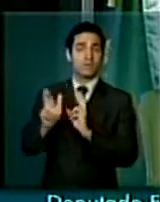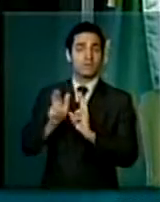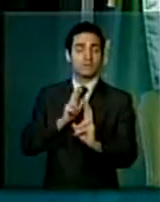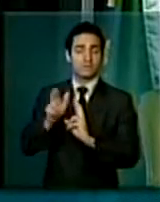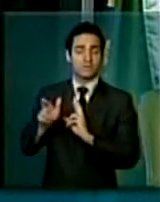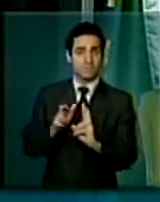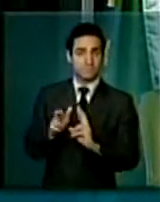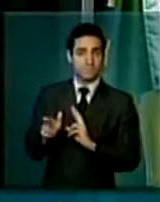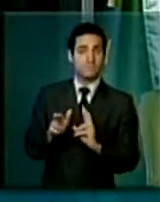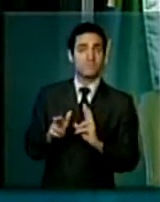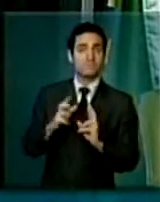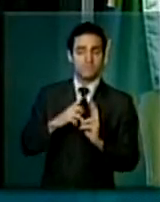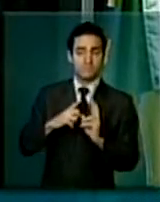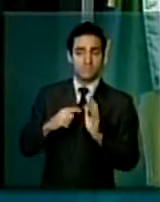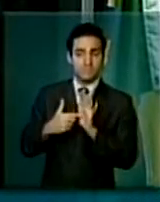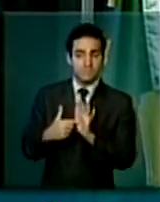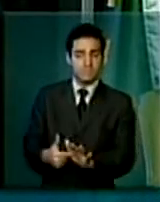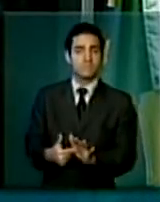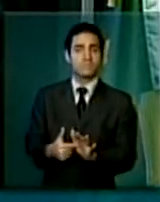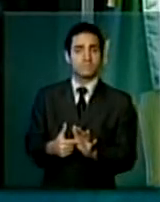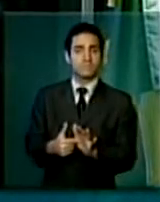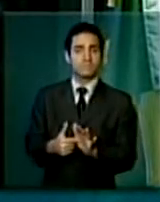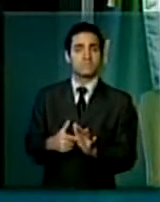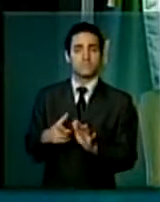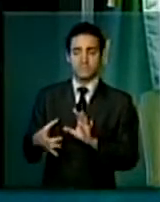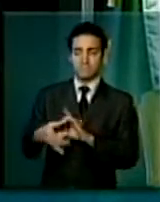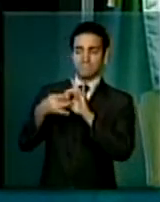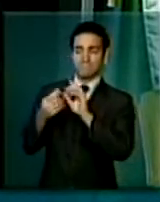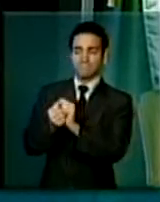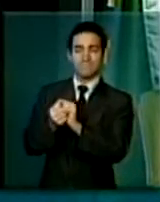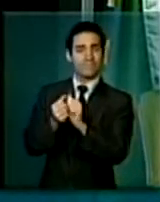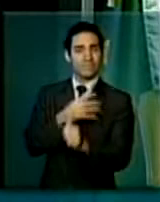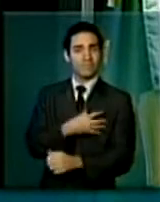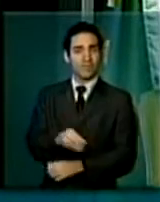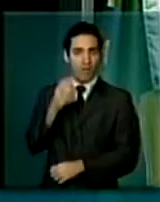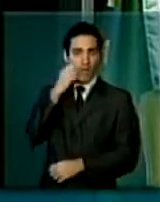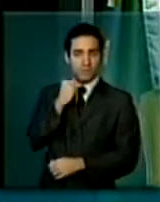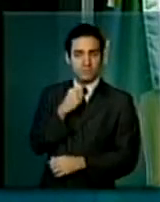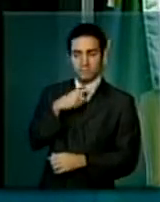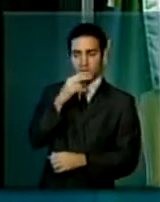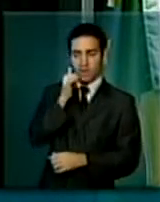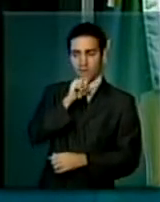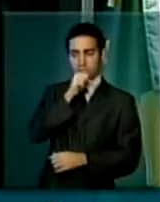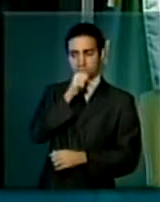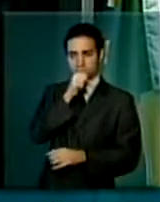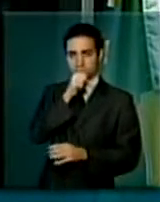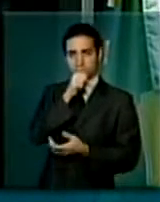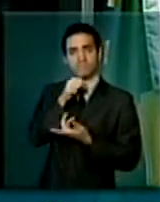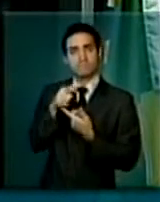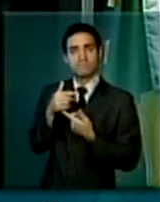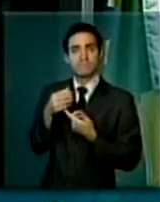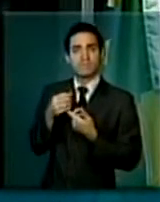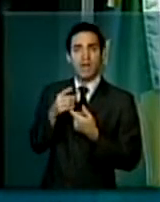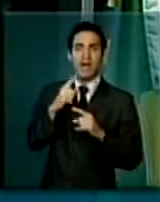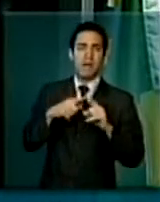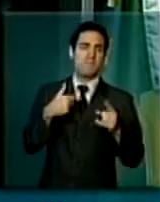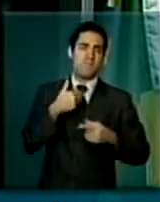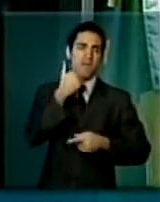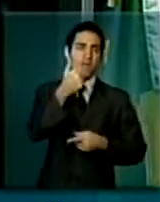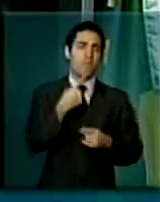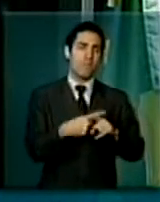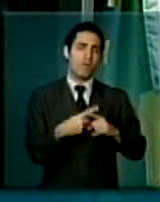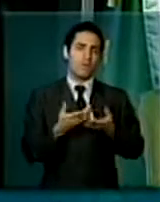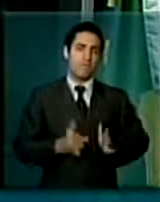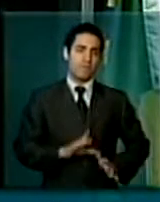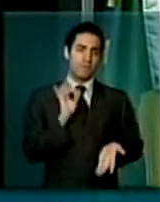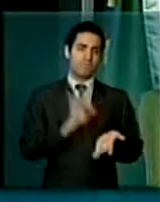daí emerge a tão íntima e duradoura que, de maneira alguma, é inferior que se confunda o domínio biológico.